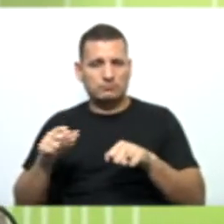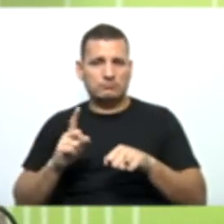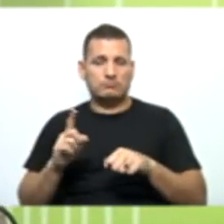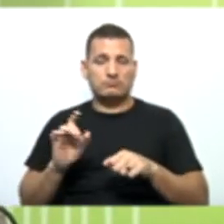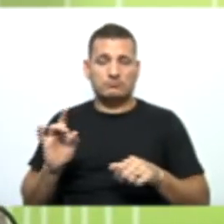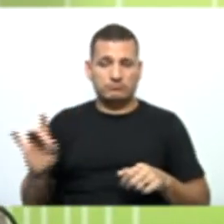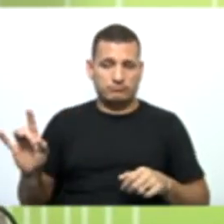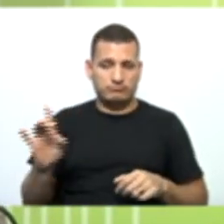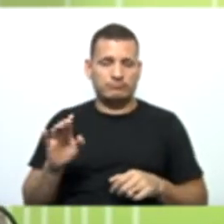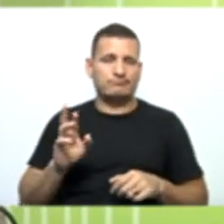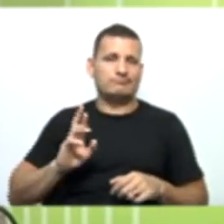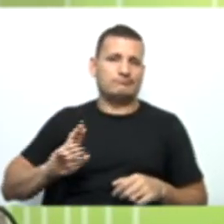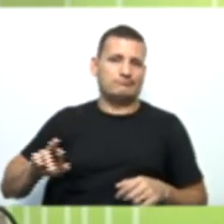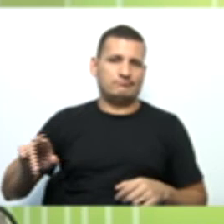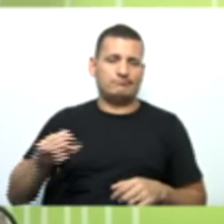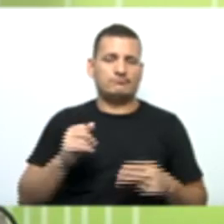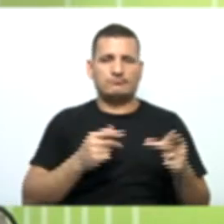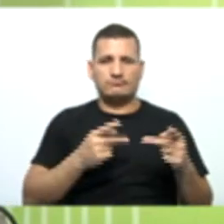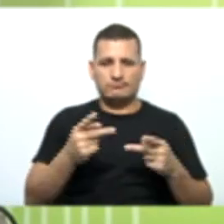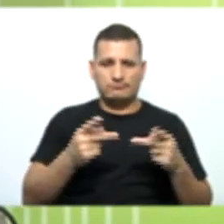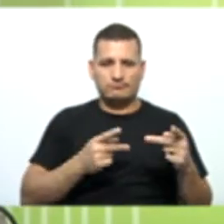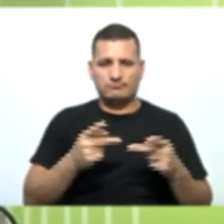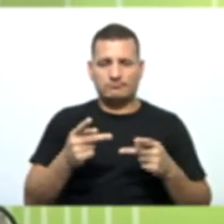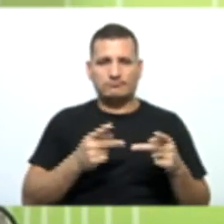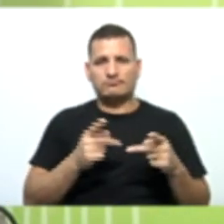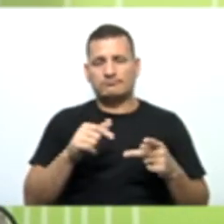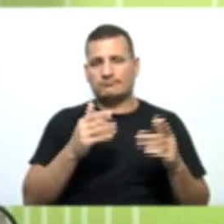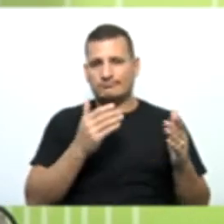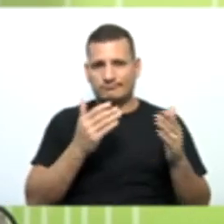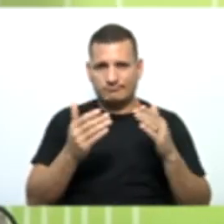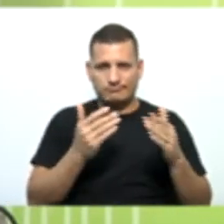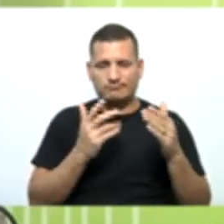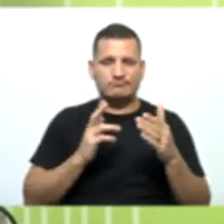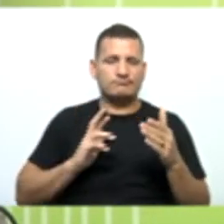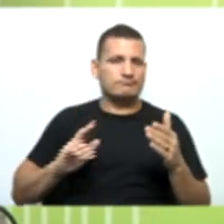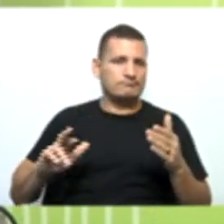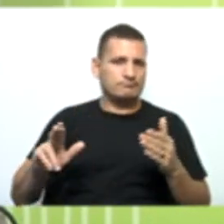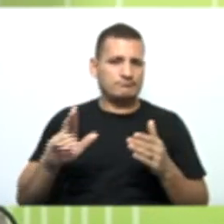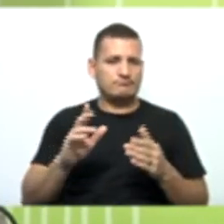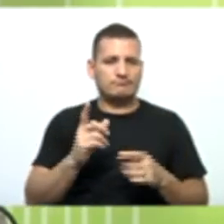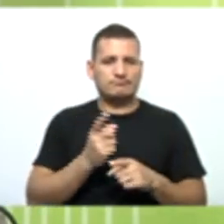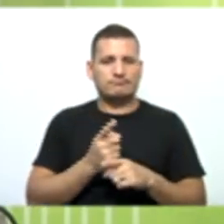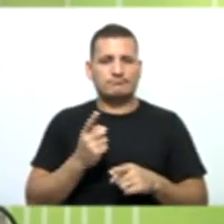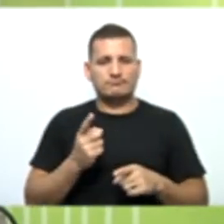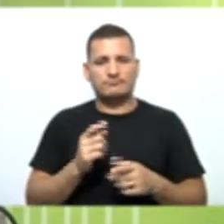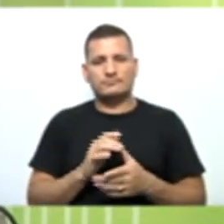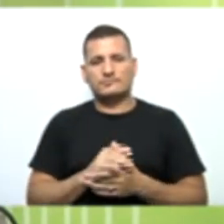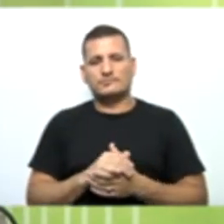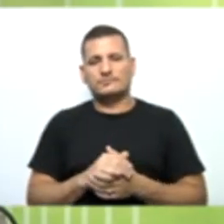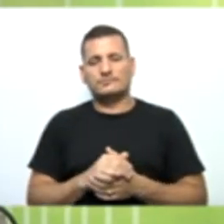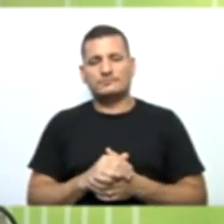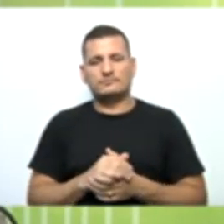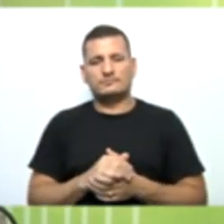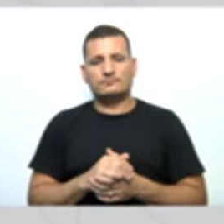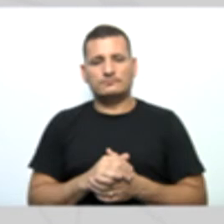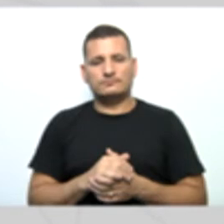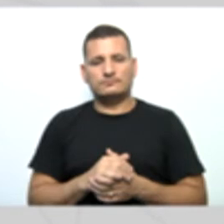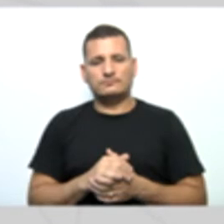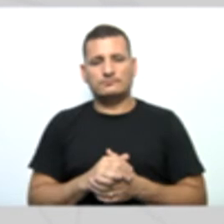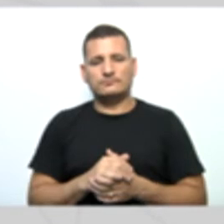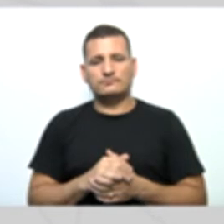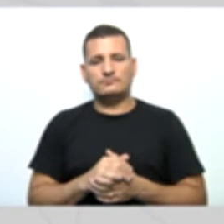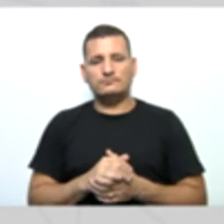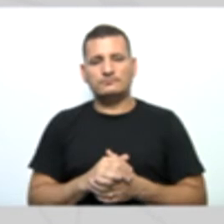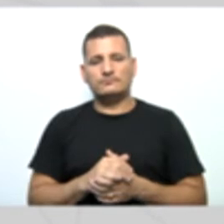Todo cliente, todo projeto é uma análise que vai ter que ser identificada. Então, respondendo aqui, ó, o que